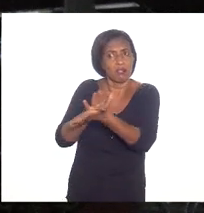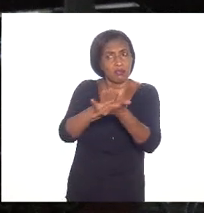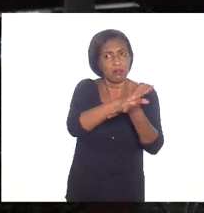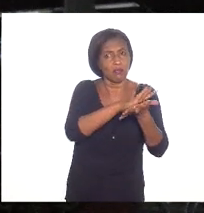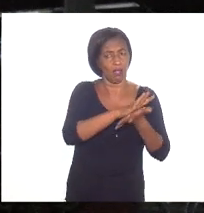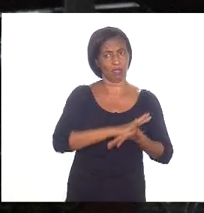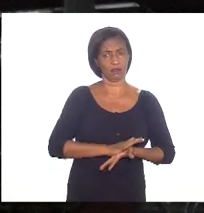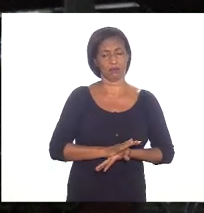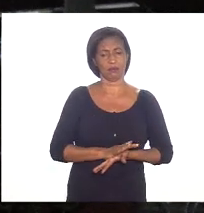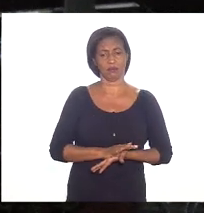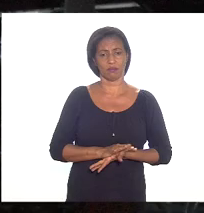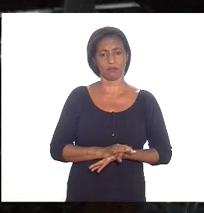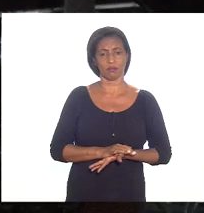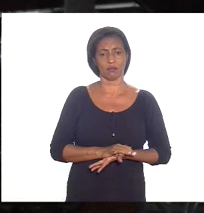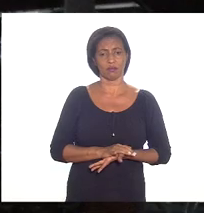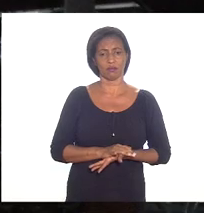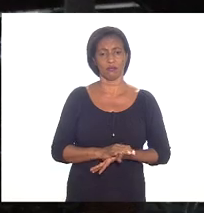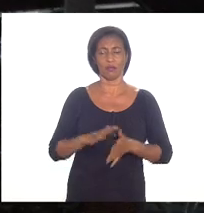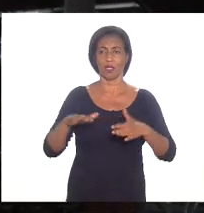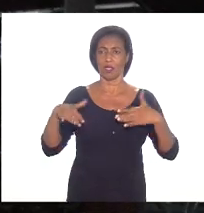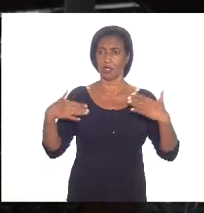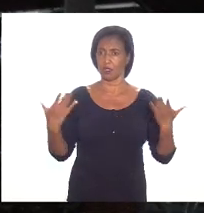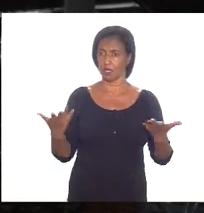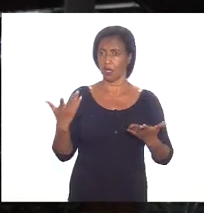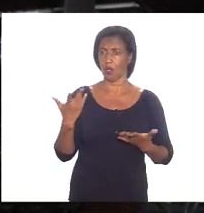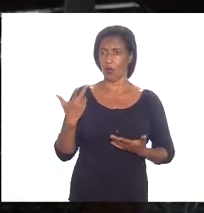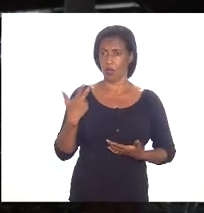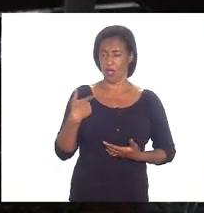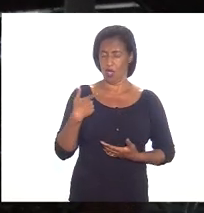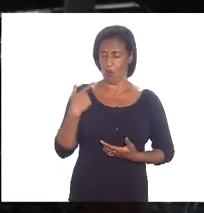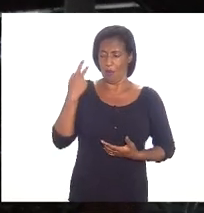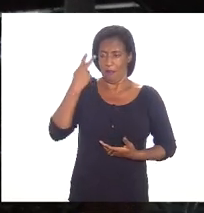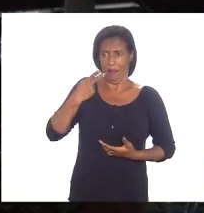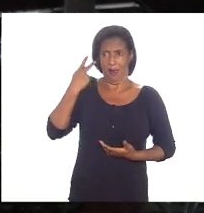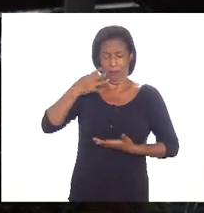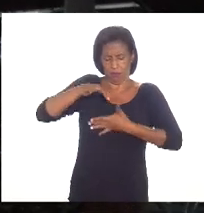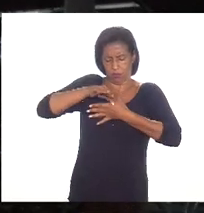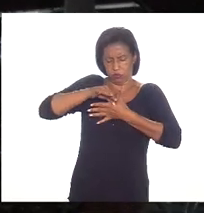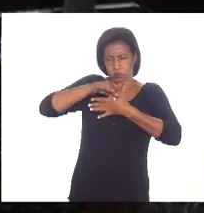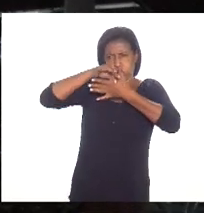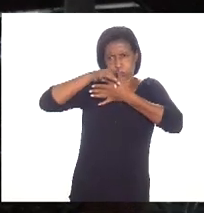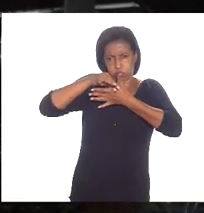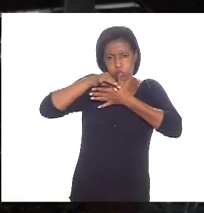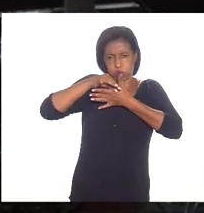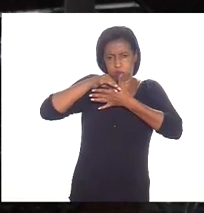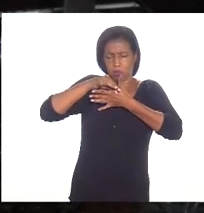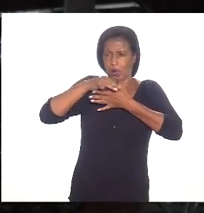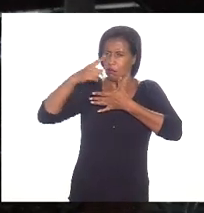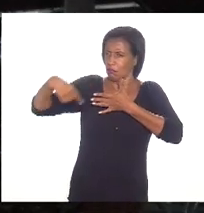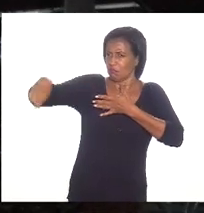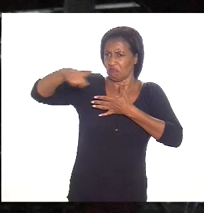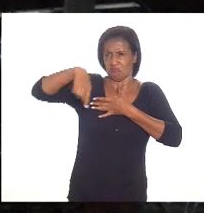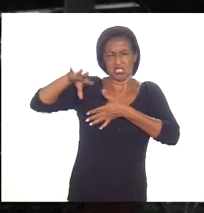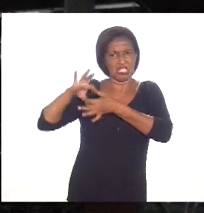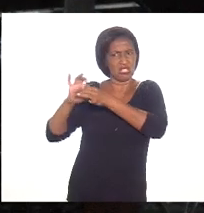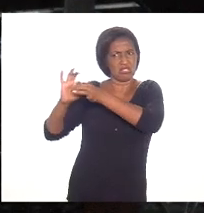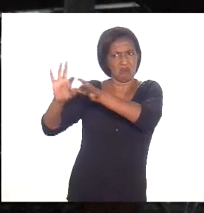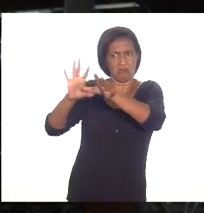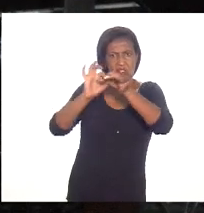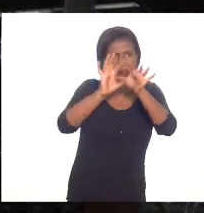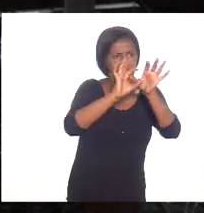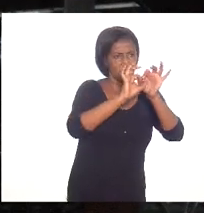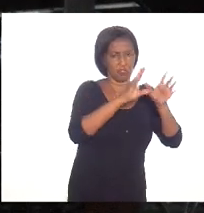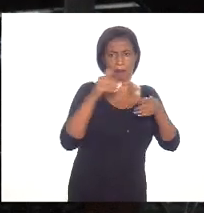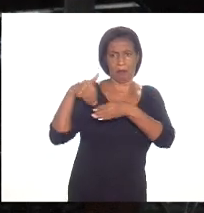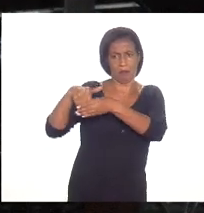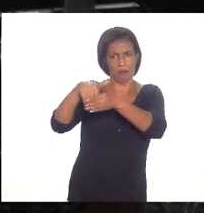Então, eu faço a defesa do parlamento, os parlamentares são livres para votar a favor, contra ou